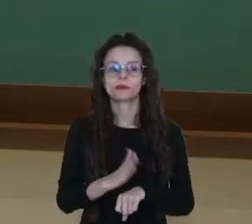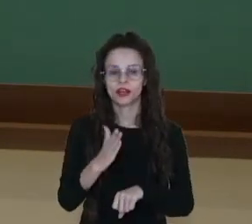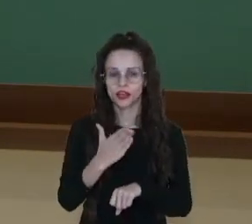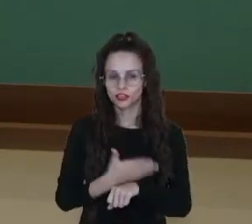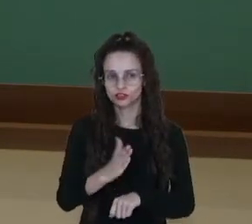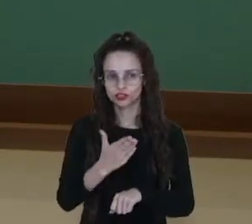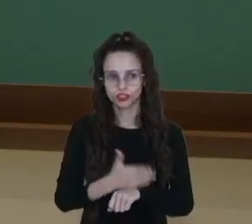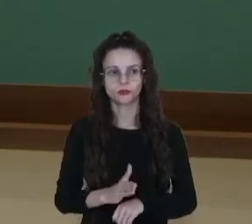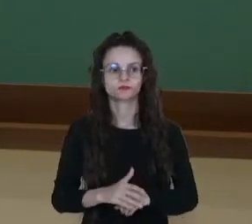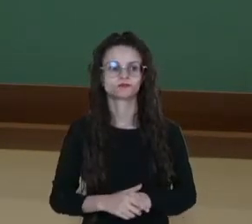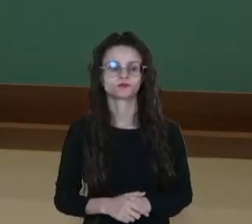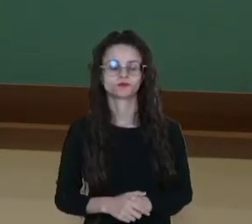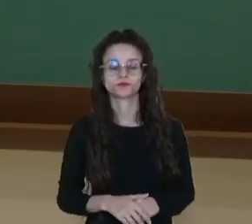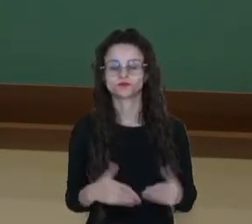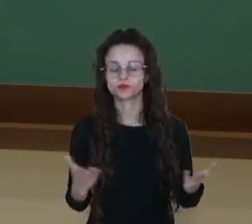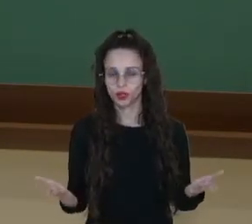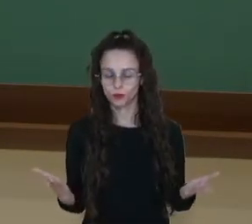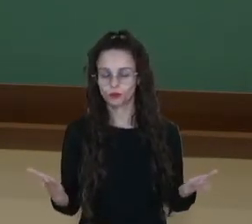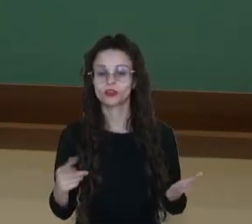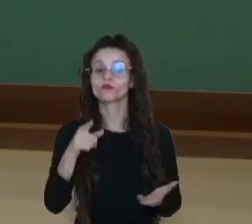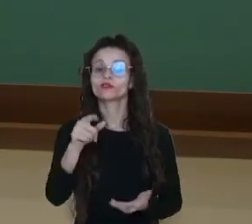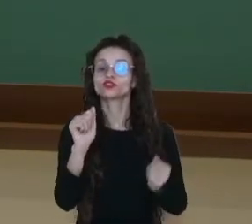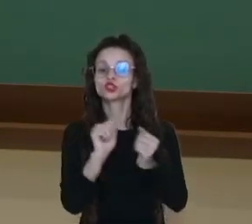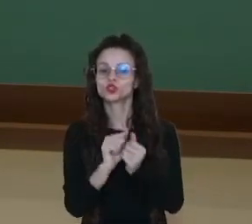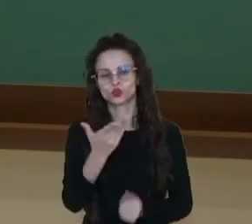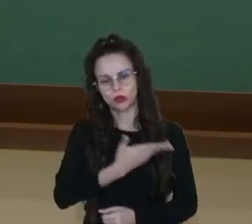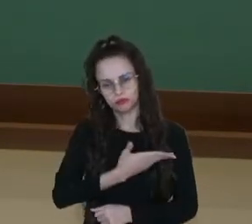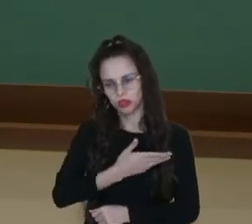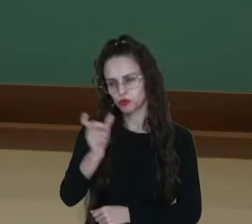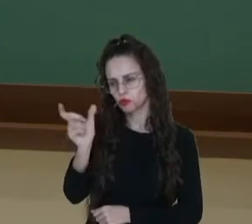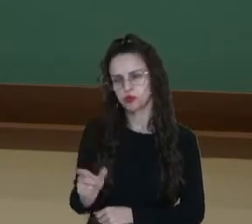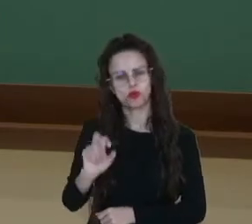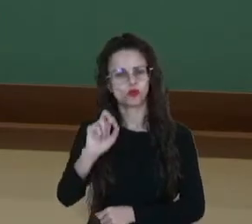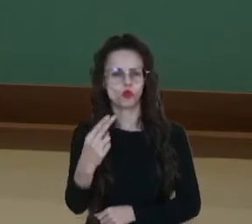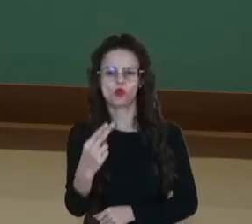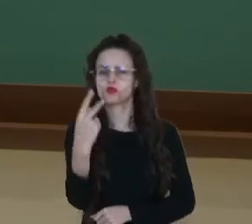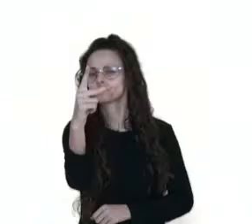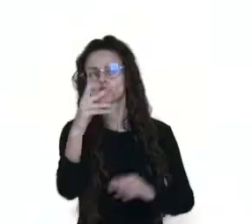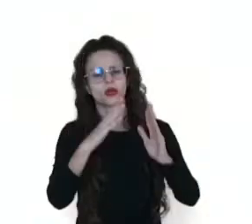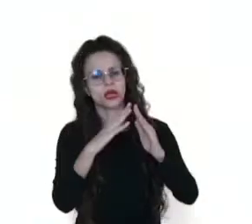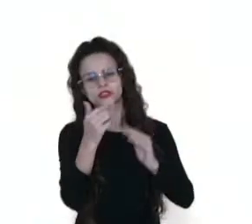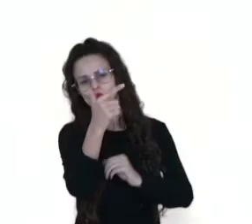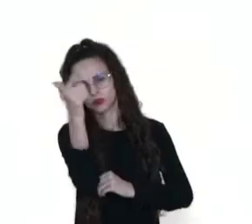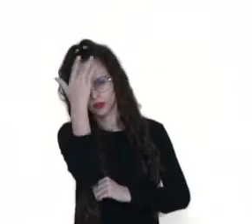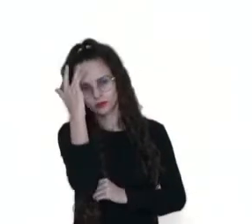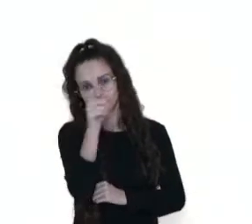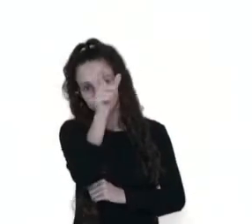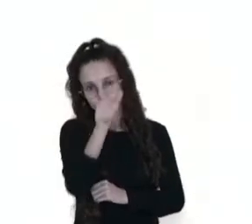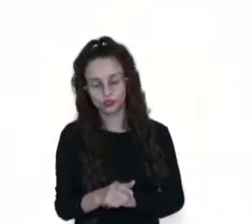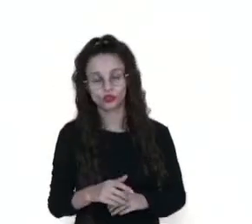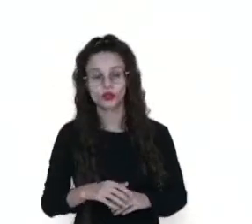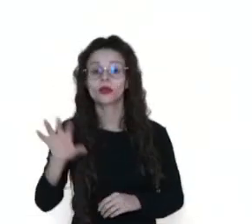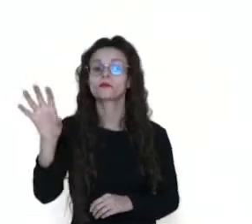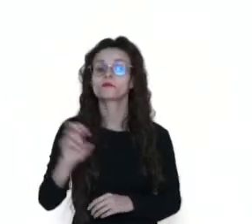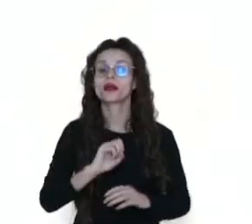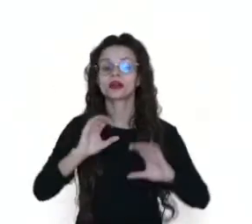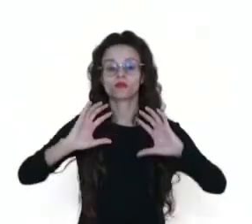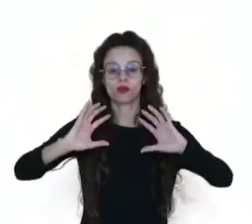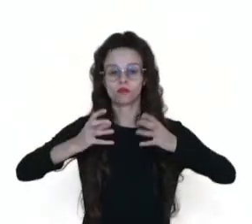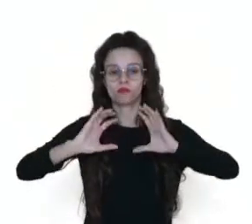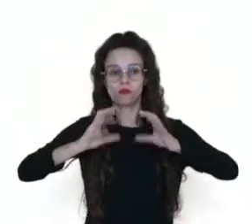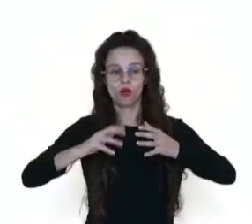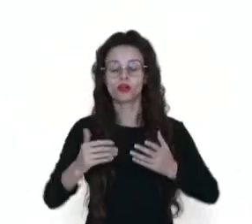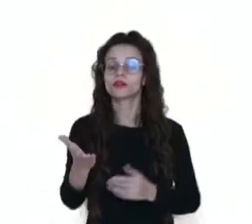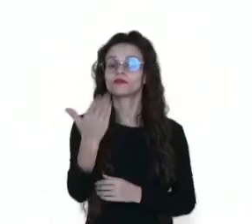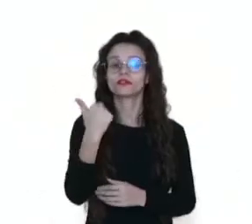pouquinho. Então, juntamente com um colega ou alguém aí da sua casa, né, pegue uma bola e